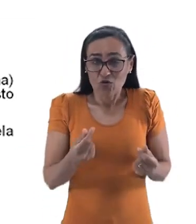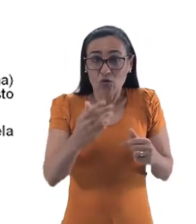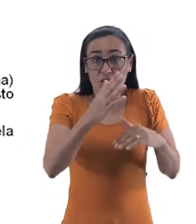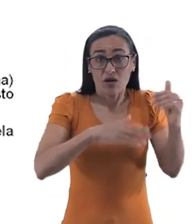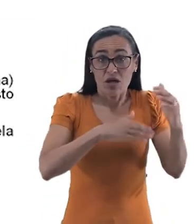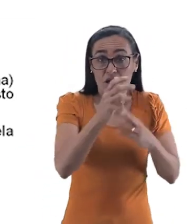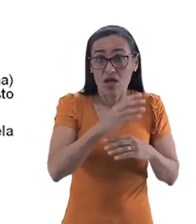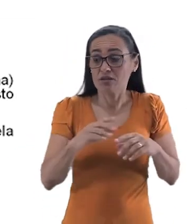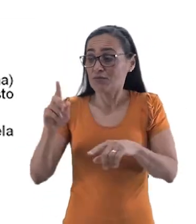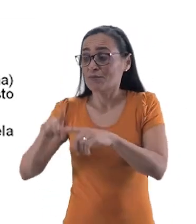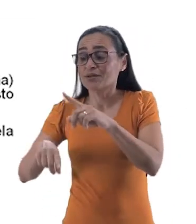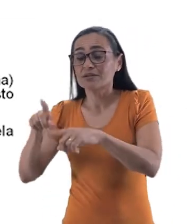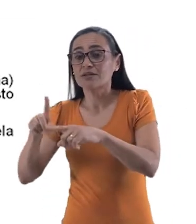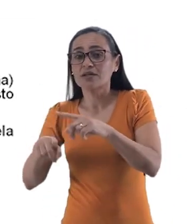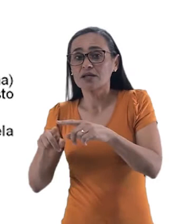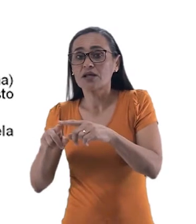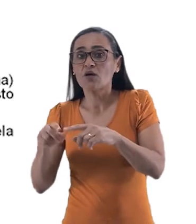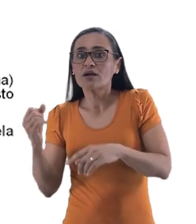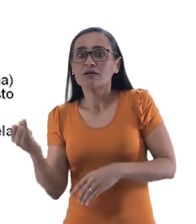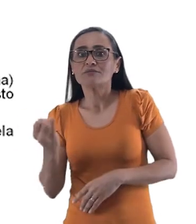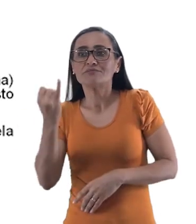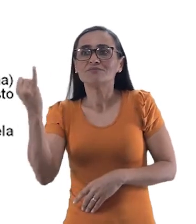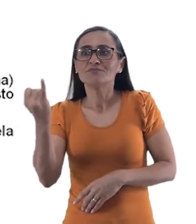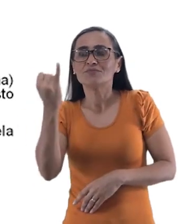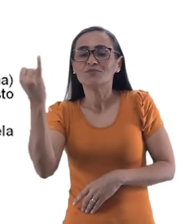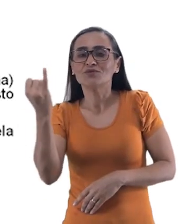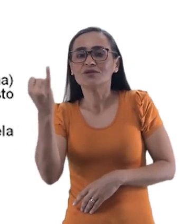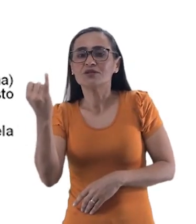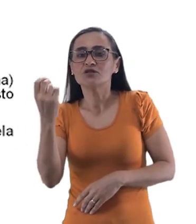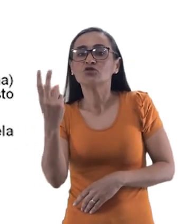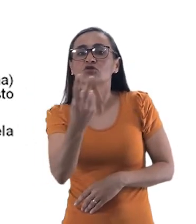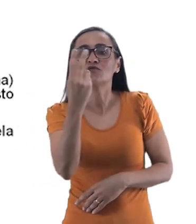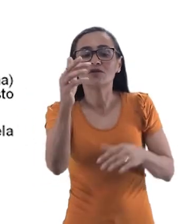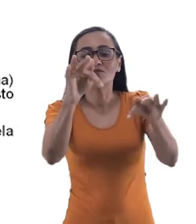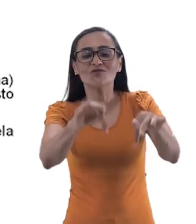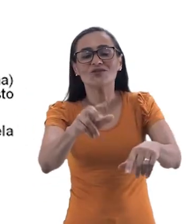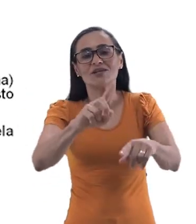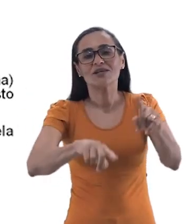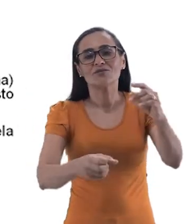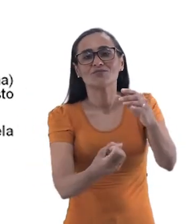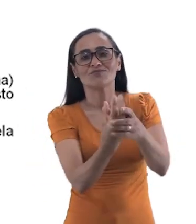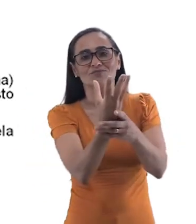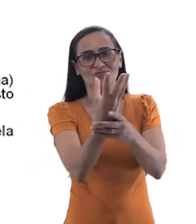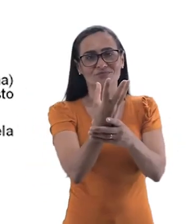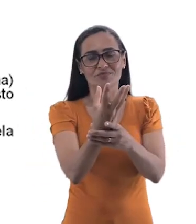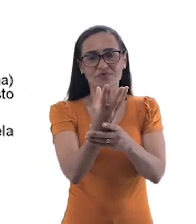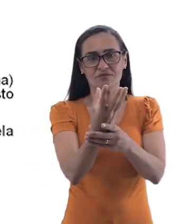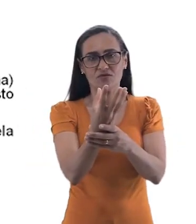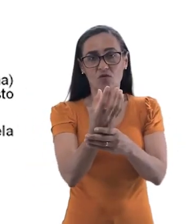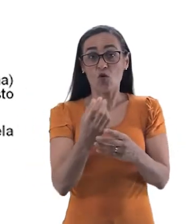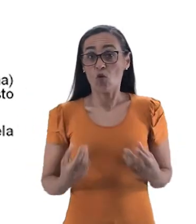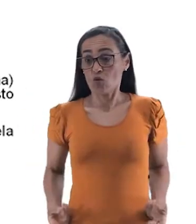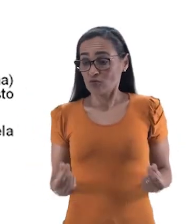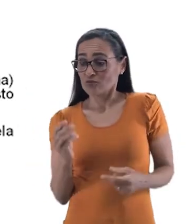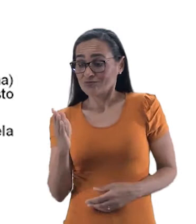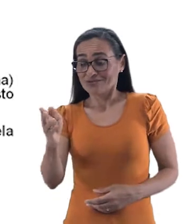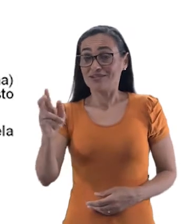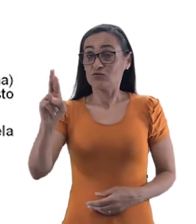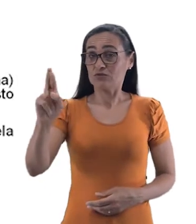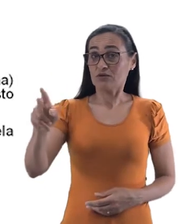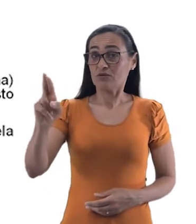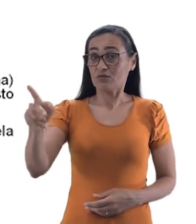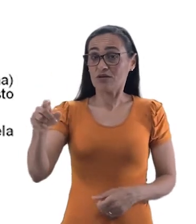custos de mão de obra e matéria-prima eram preponderantes na composição do custo total de produção. Os custos